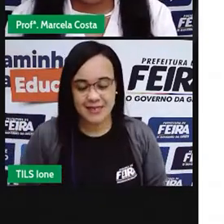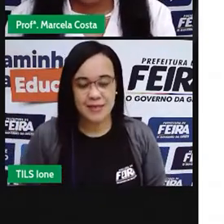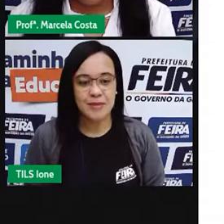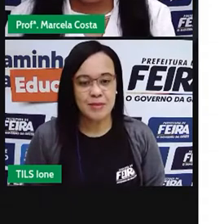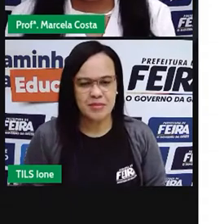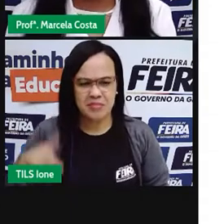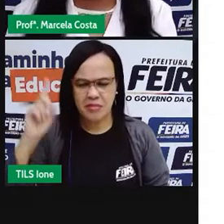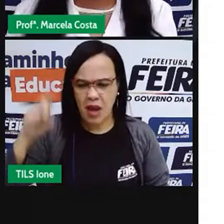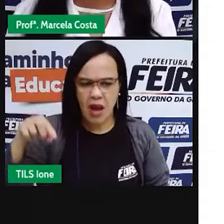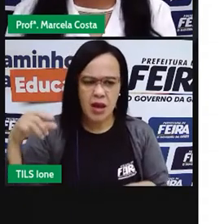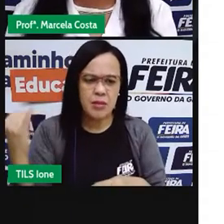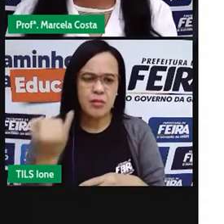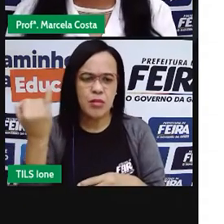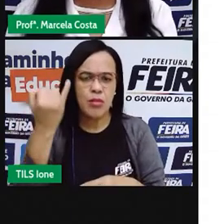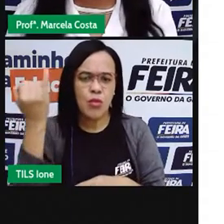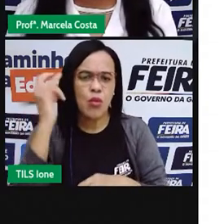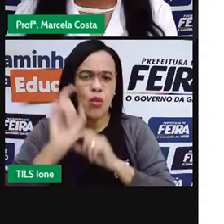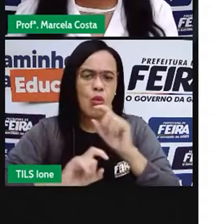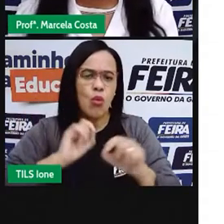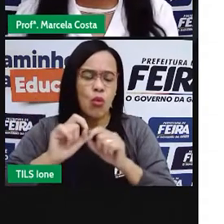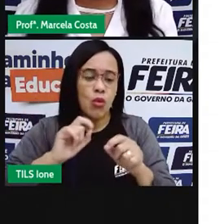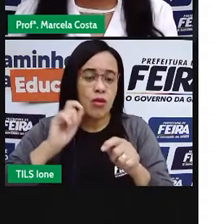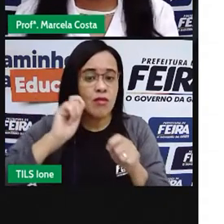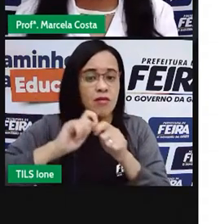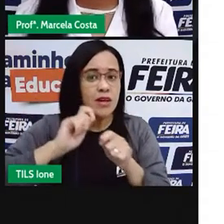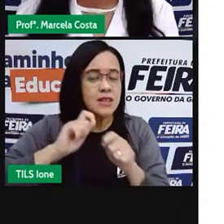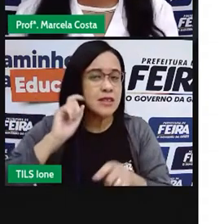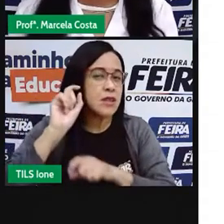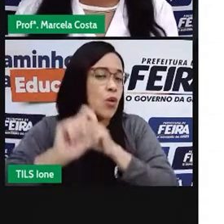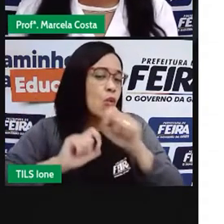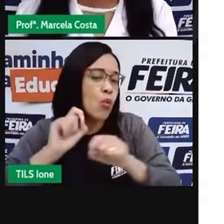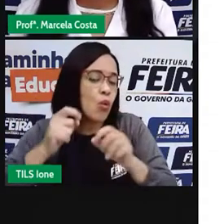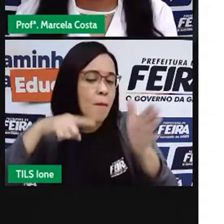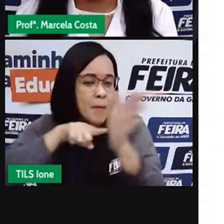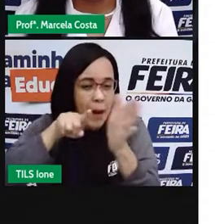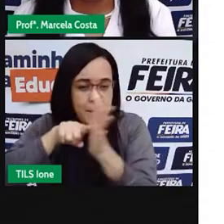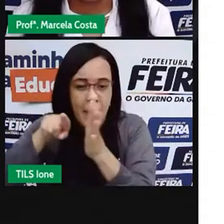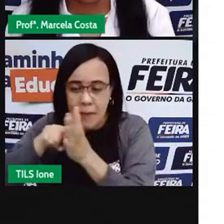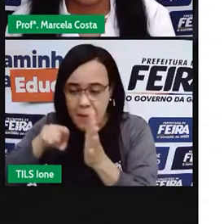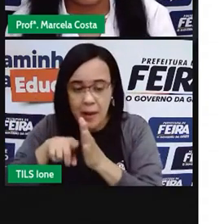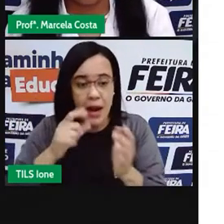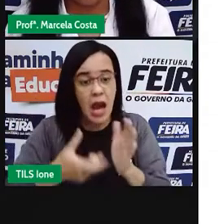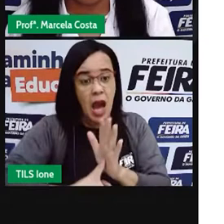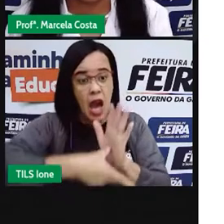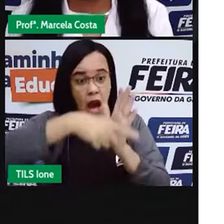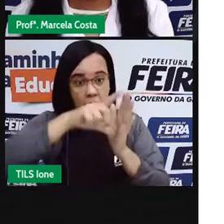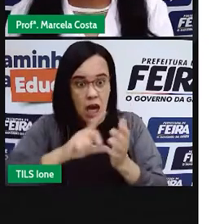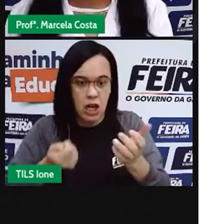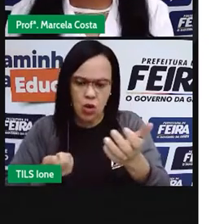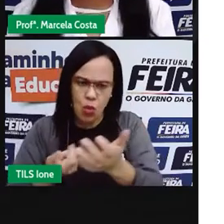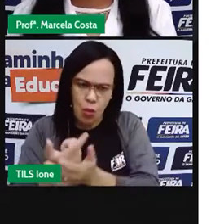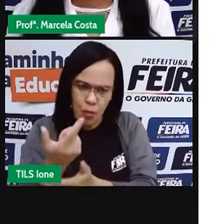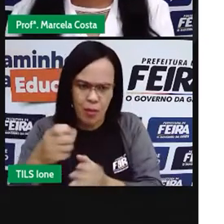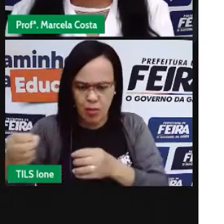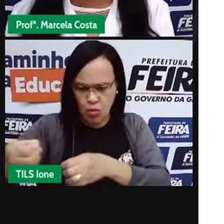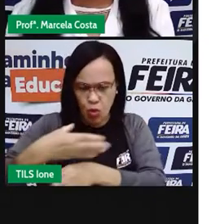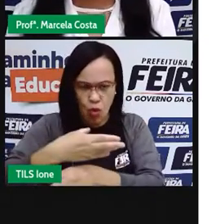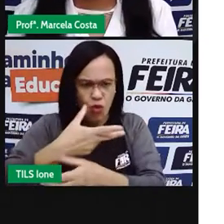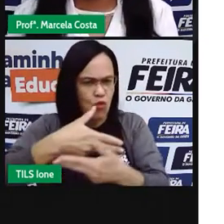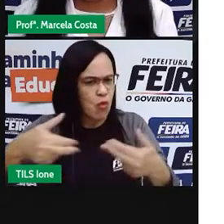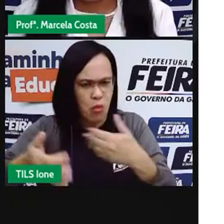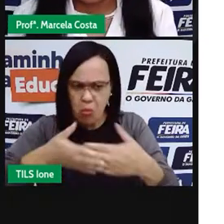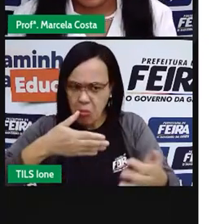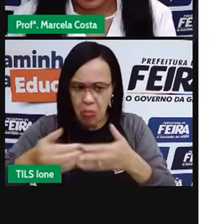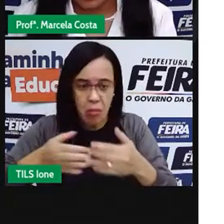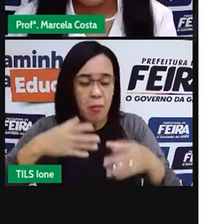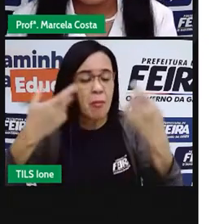é muito importante a gente fazer alguns questionamentos antes de comprar alguma coisa nova. Como, por exemplo,